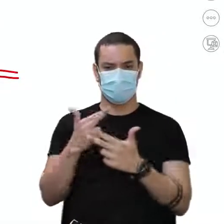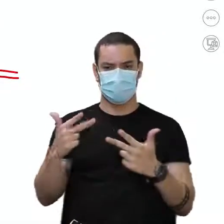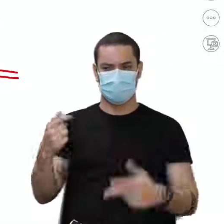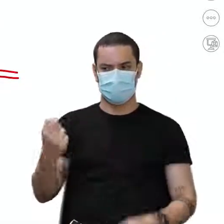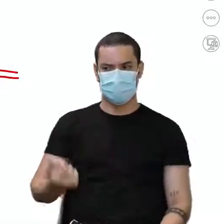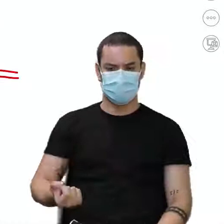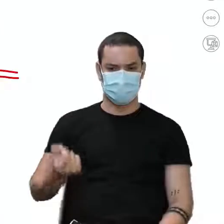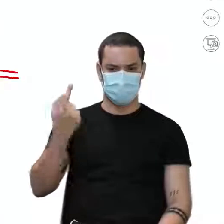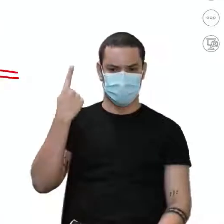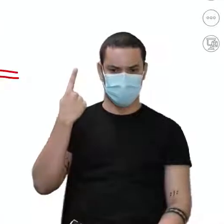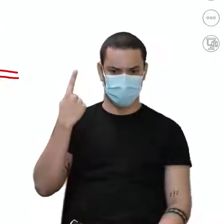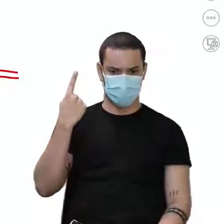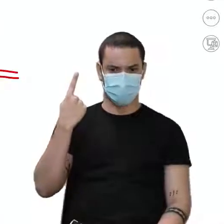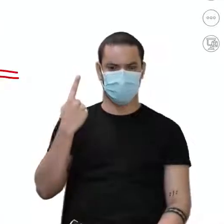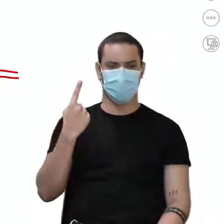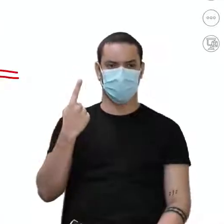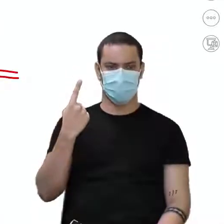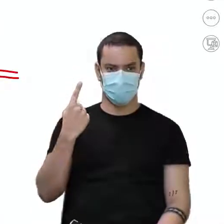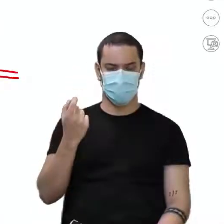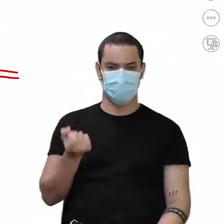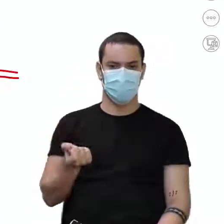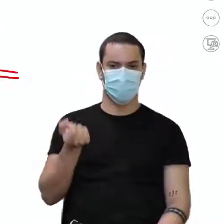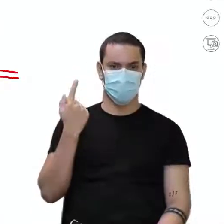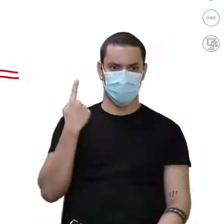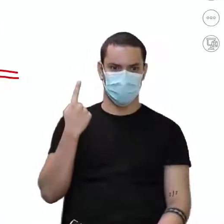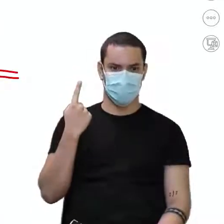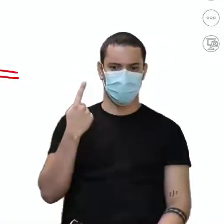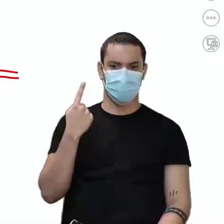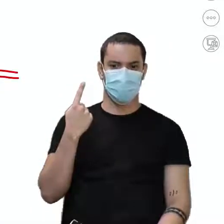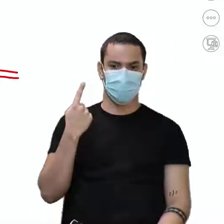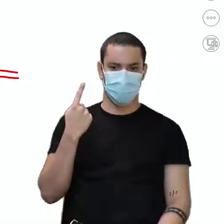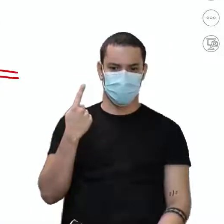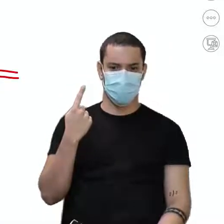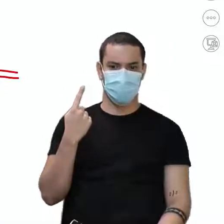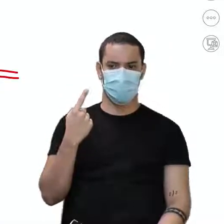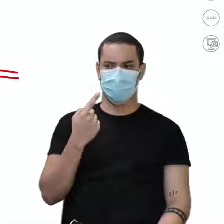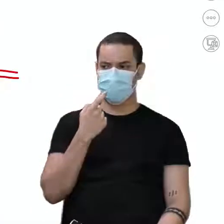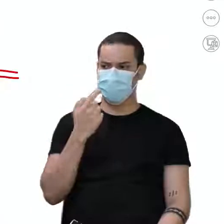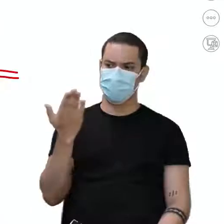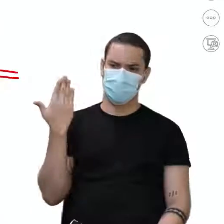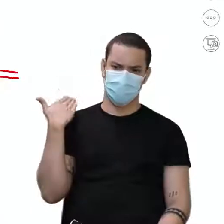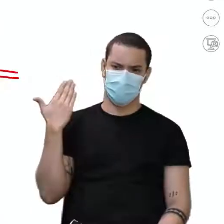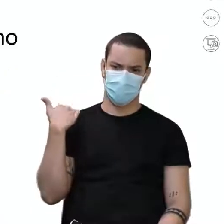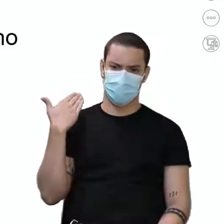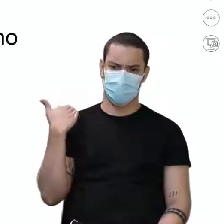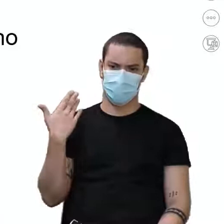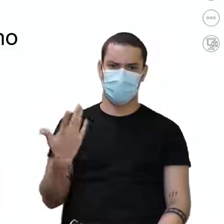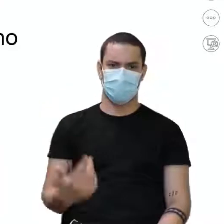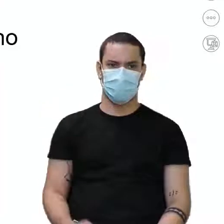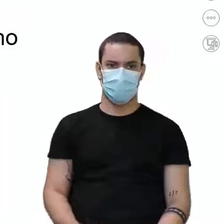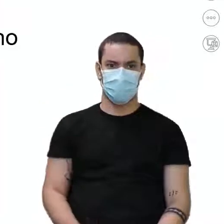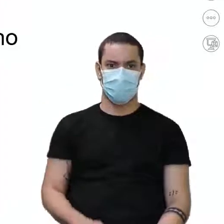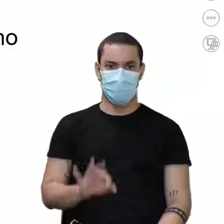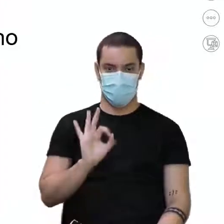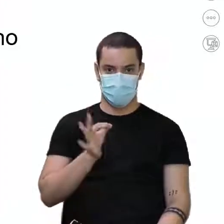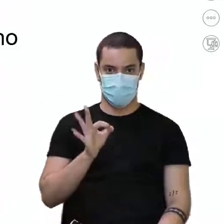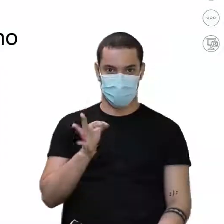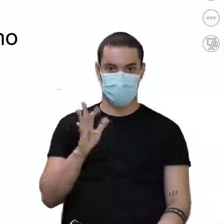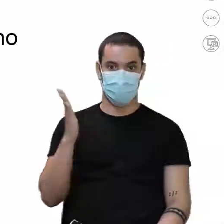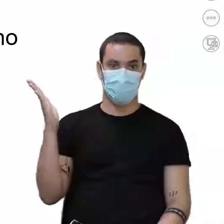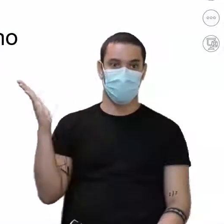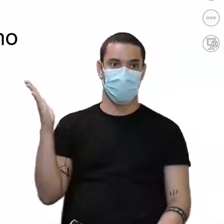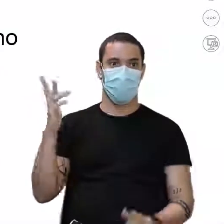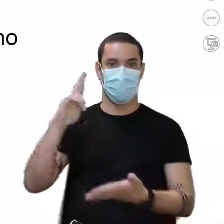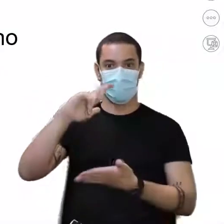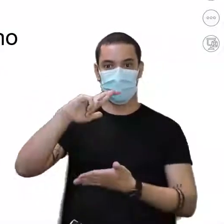estranhas. Weird significa estranho, tá? Weird, ultimamente. Muito bem? Olha aí, galera,